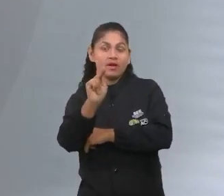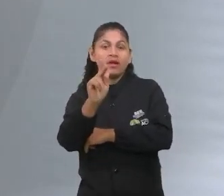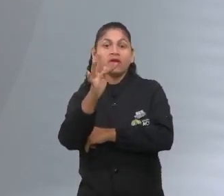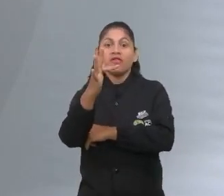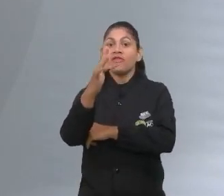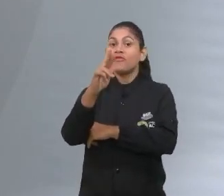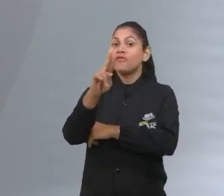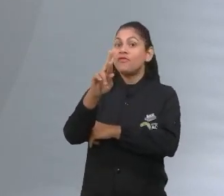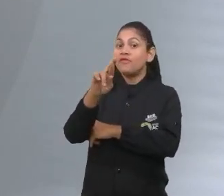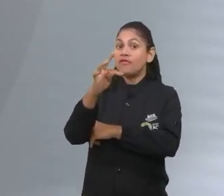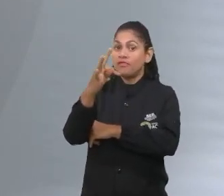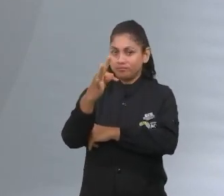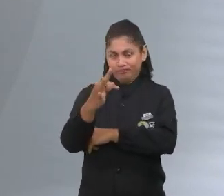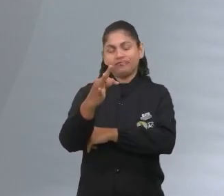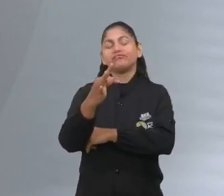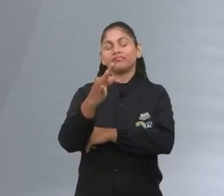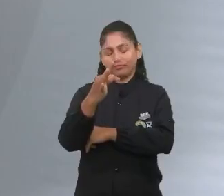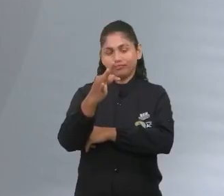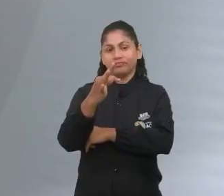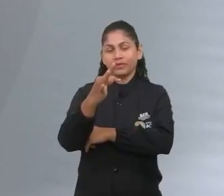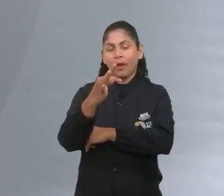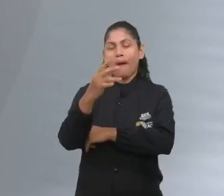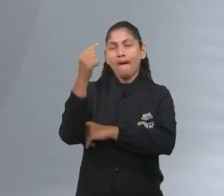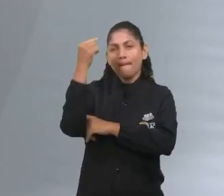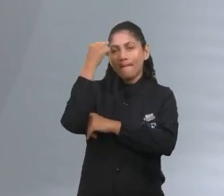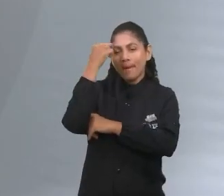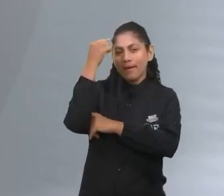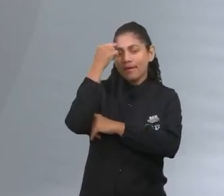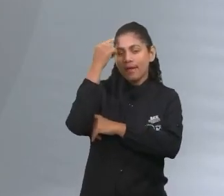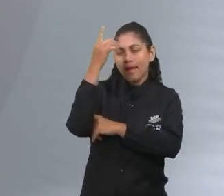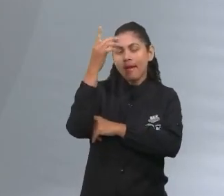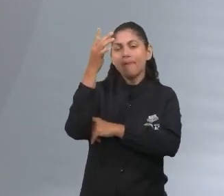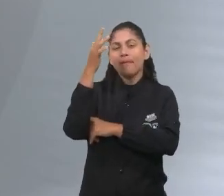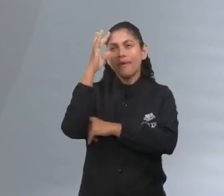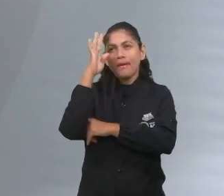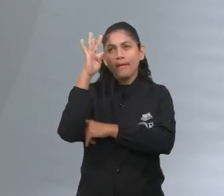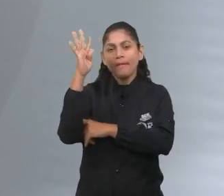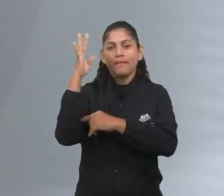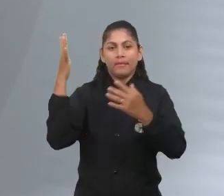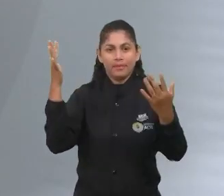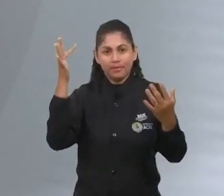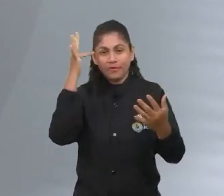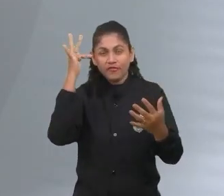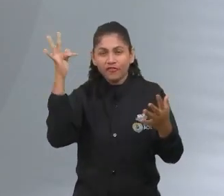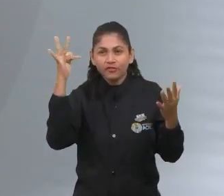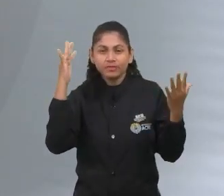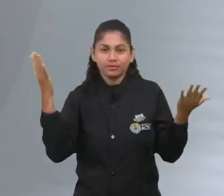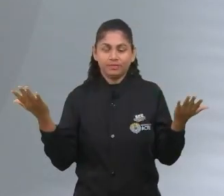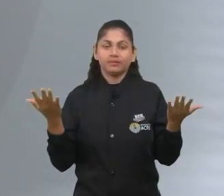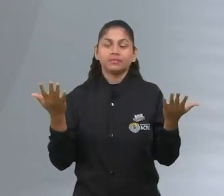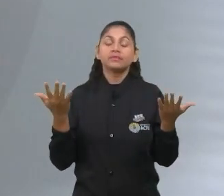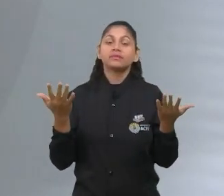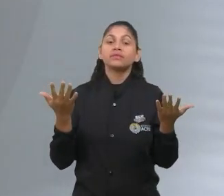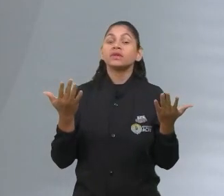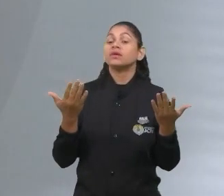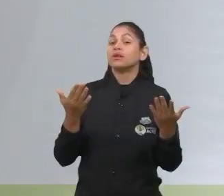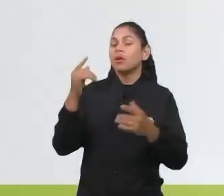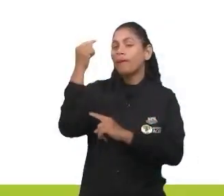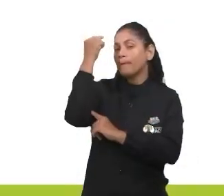convencional, mas trata-se de uma corrente de pensamento filosófico. Então, essa Escola de